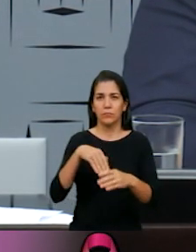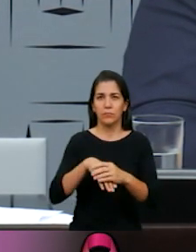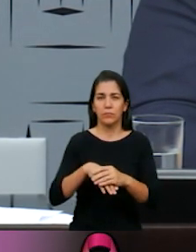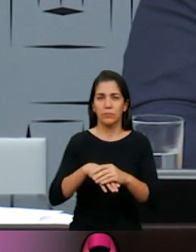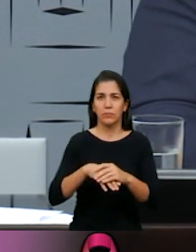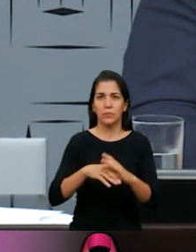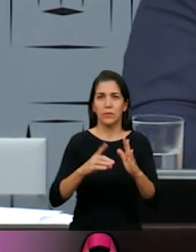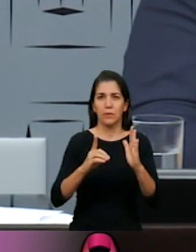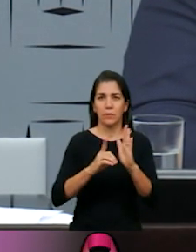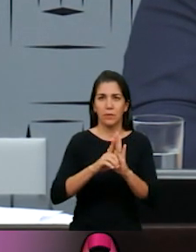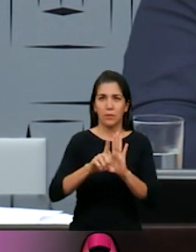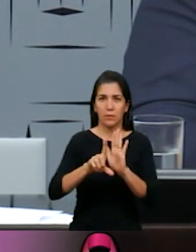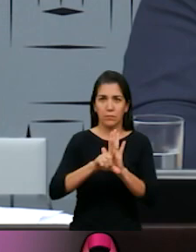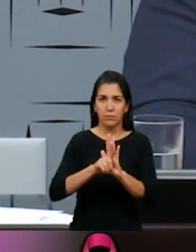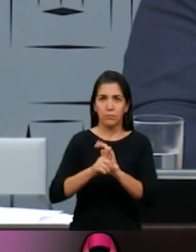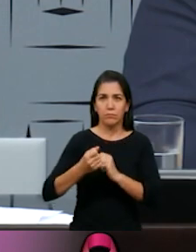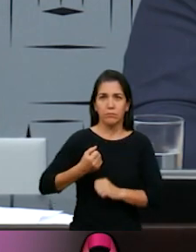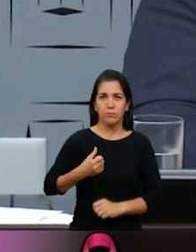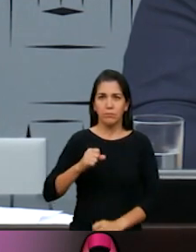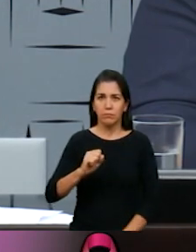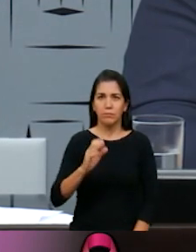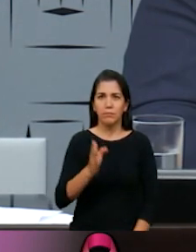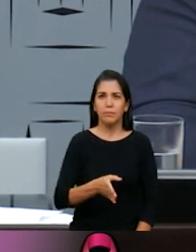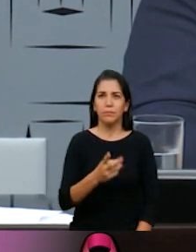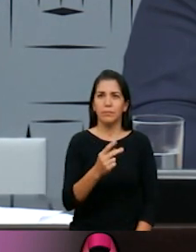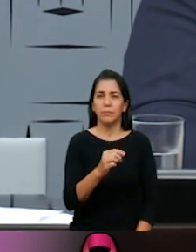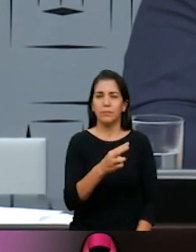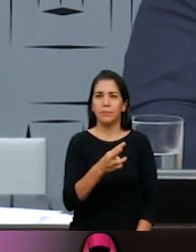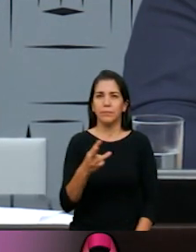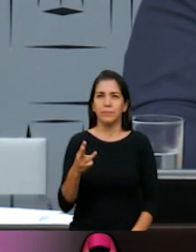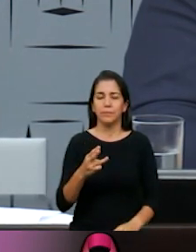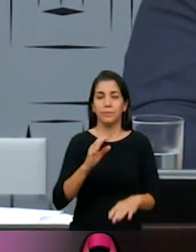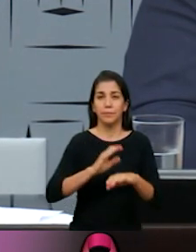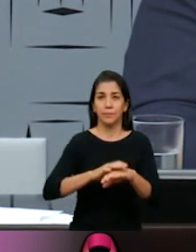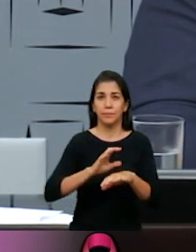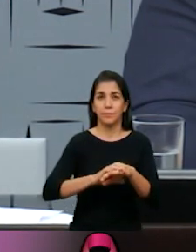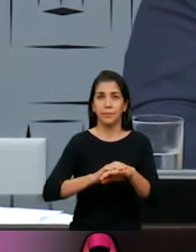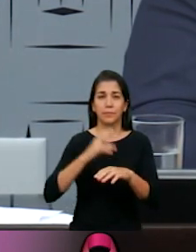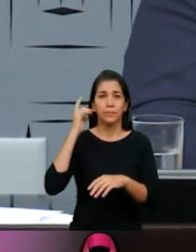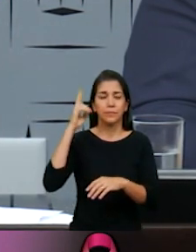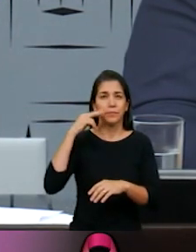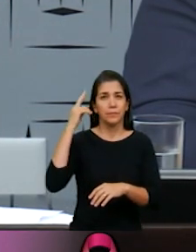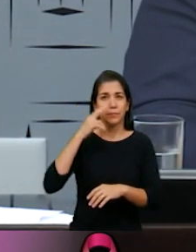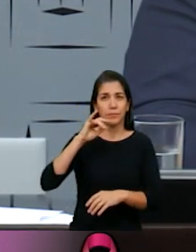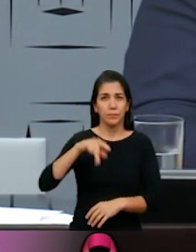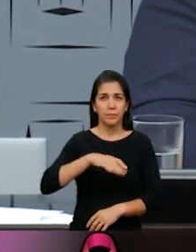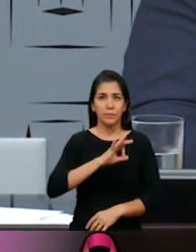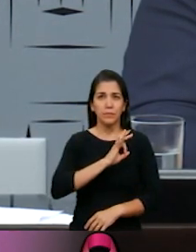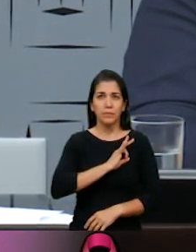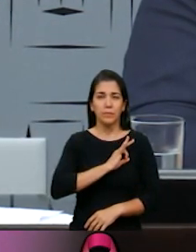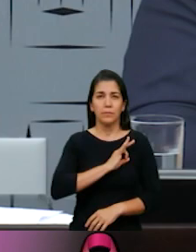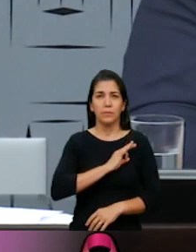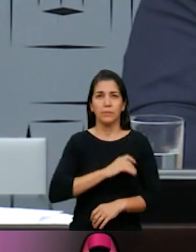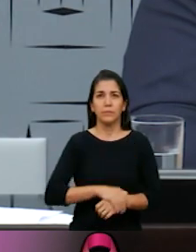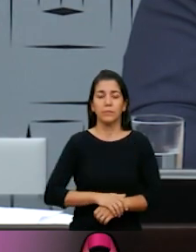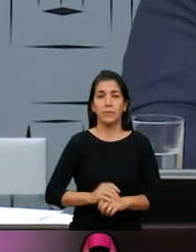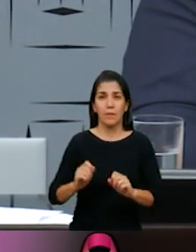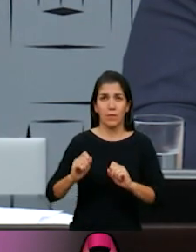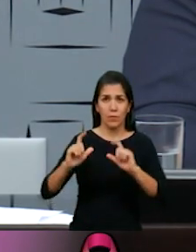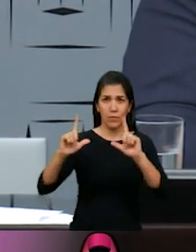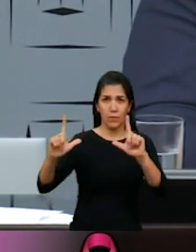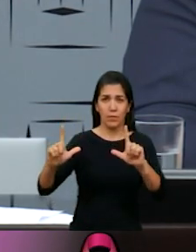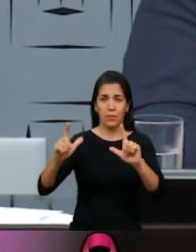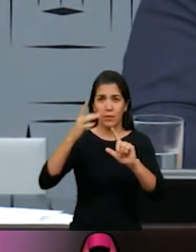decreto legislativo número 8 de 2023, de autoria do vereador Dr. Jaime. Concede o título